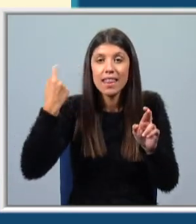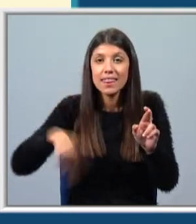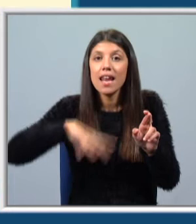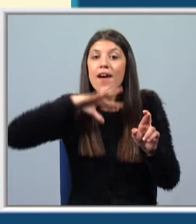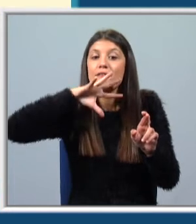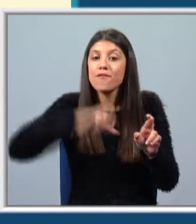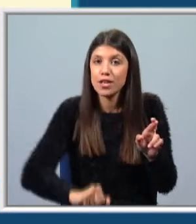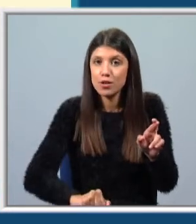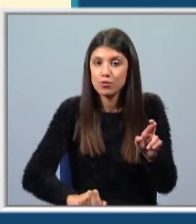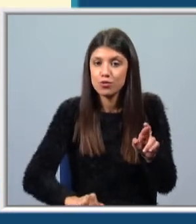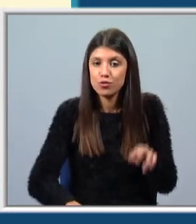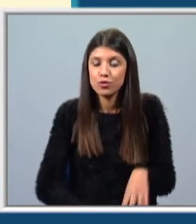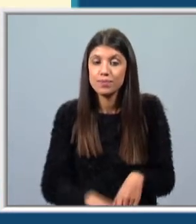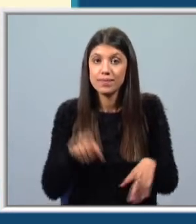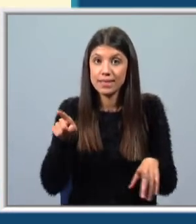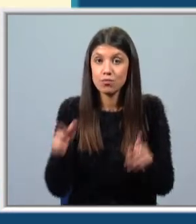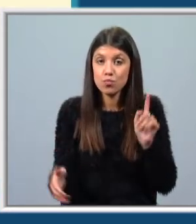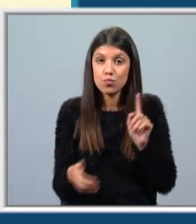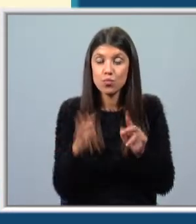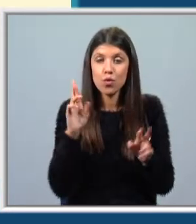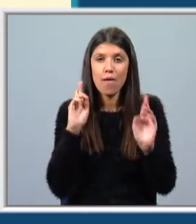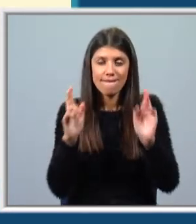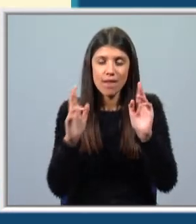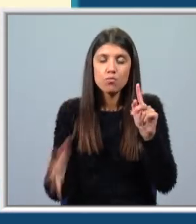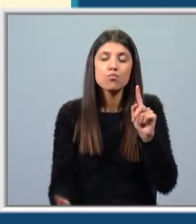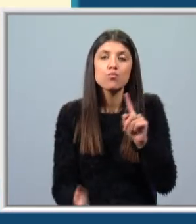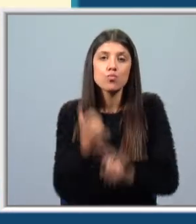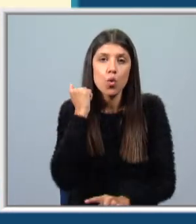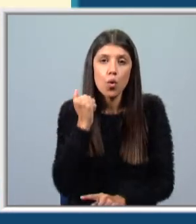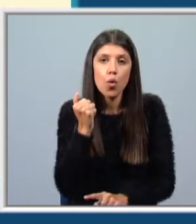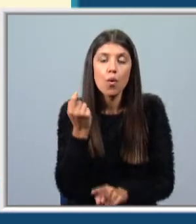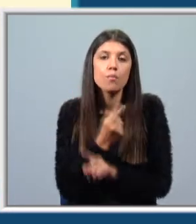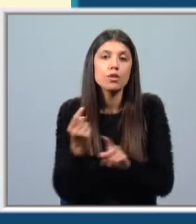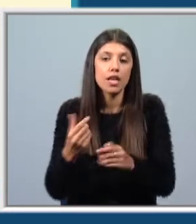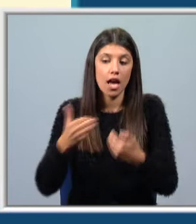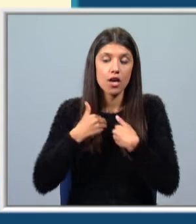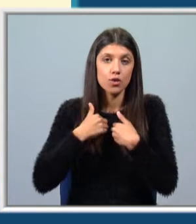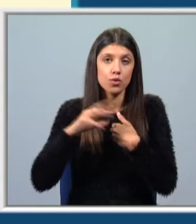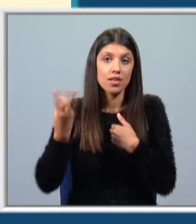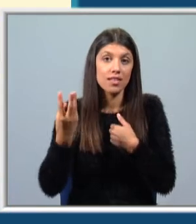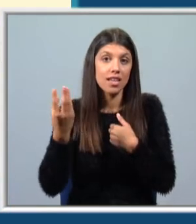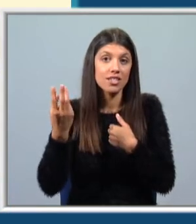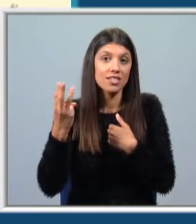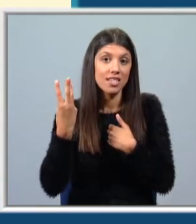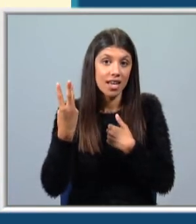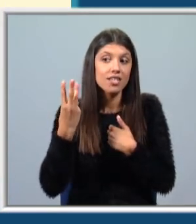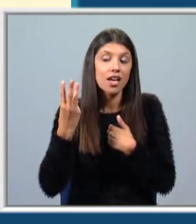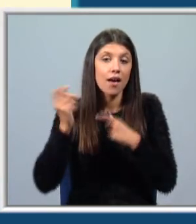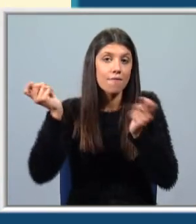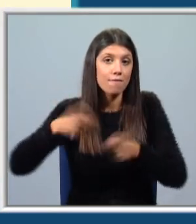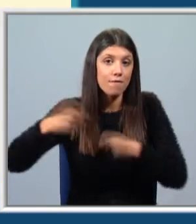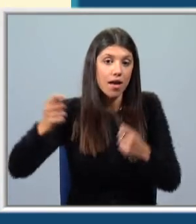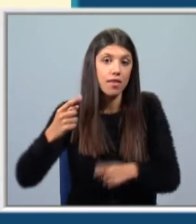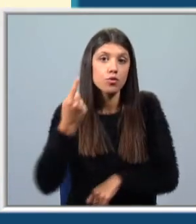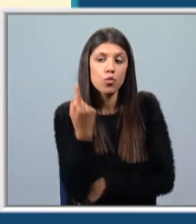filhos. Ele conseguiu realizar o seu desejo com a ajuda de 3 fadas. Uma